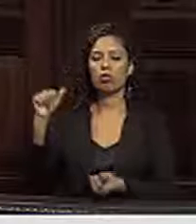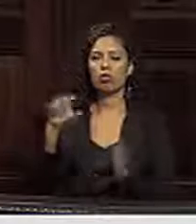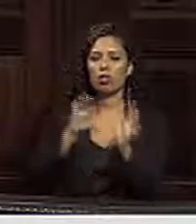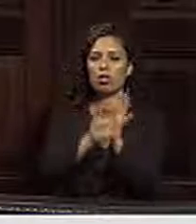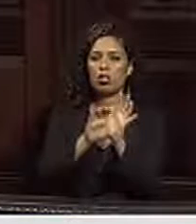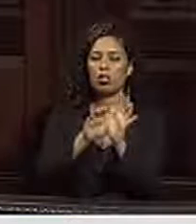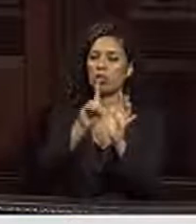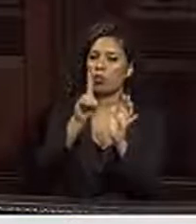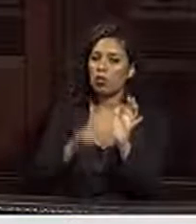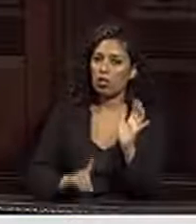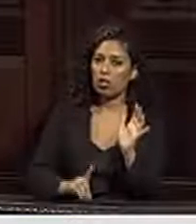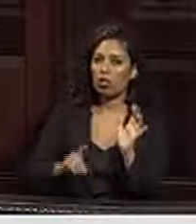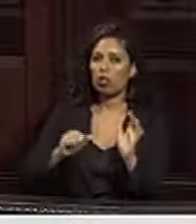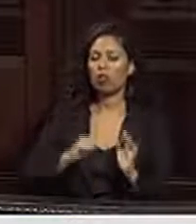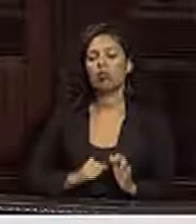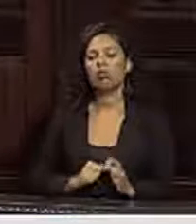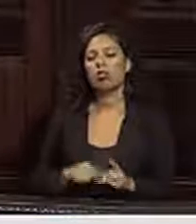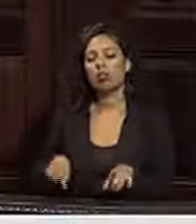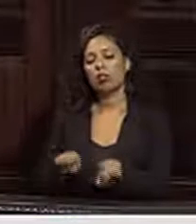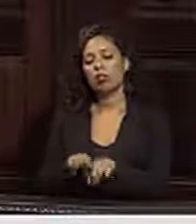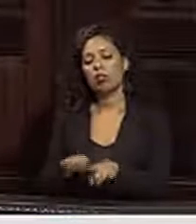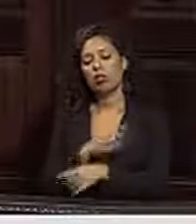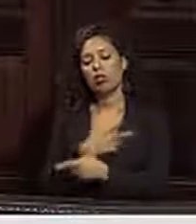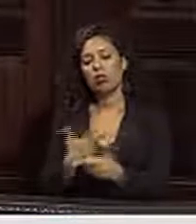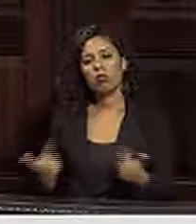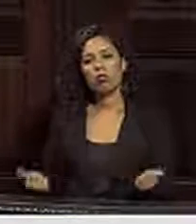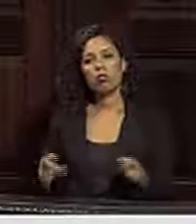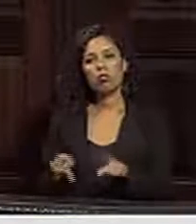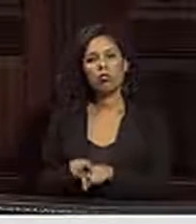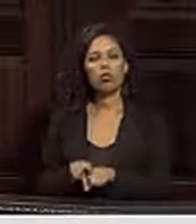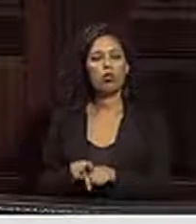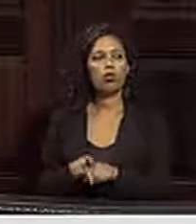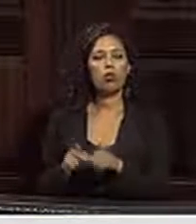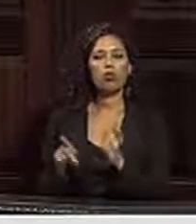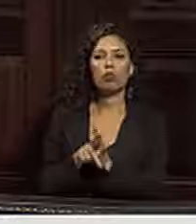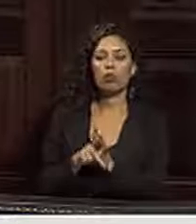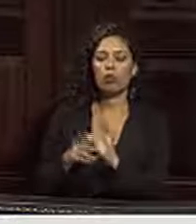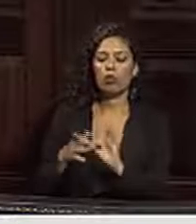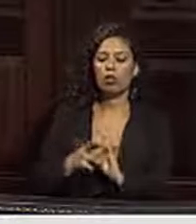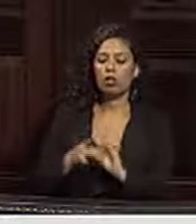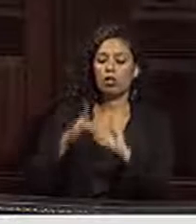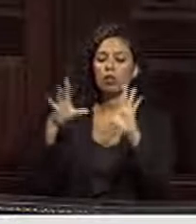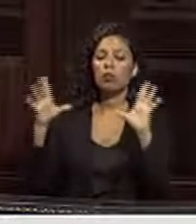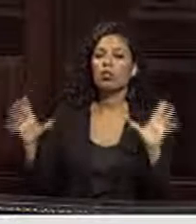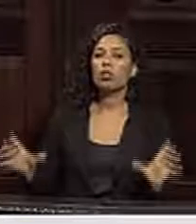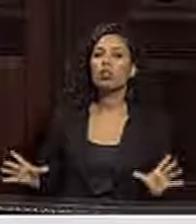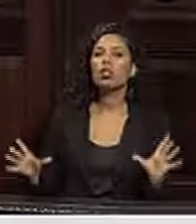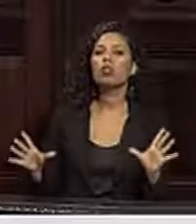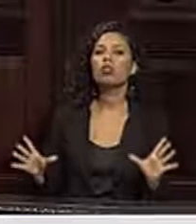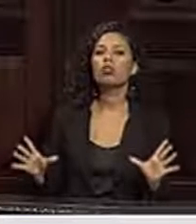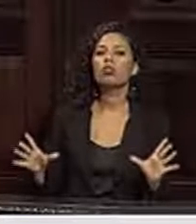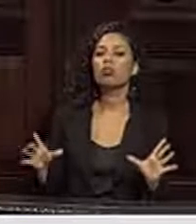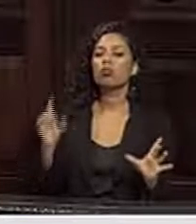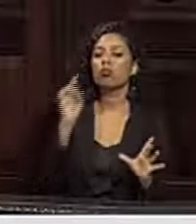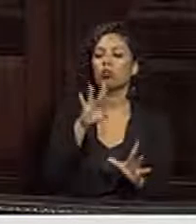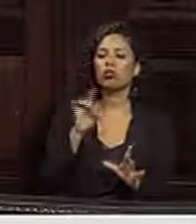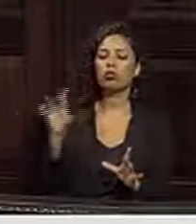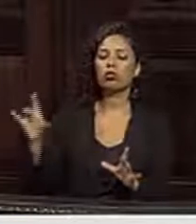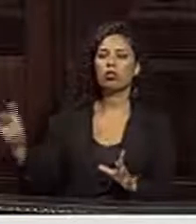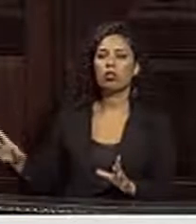democracia, questões que dizem respeito à liberdade do ser humano estão